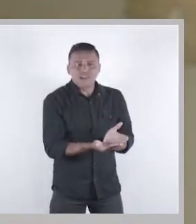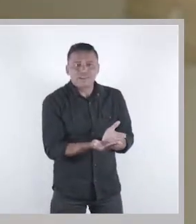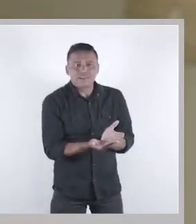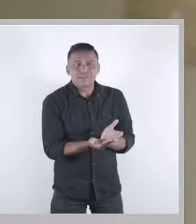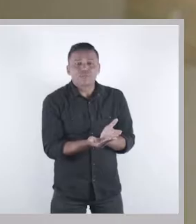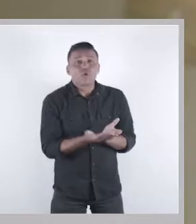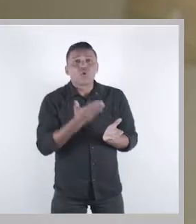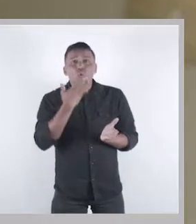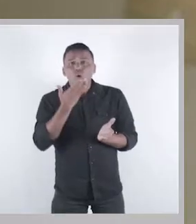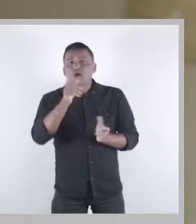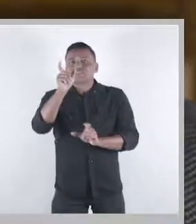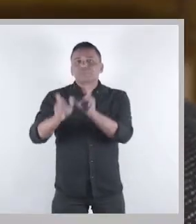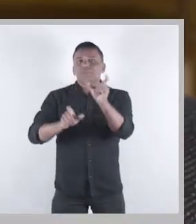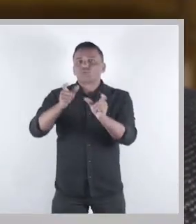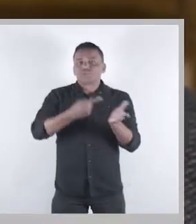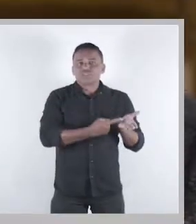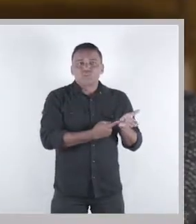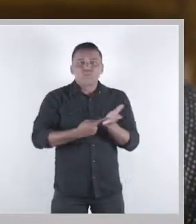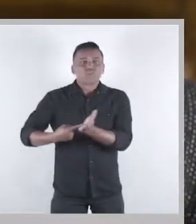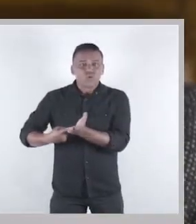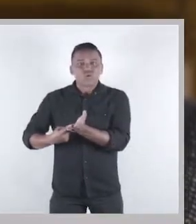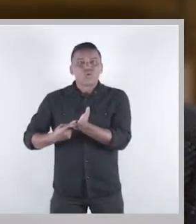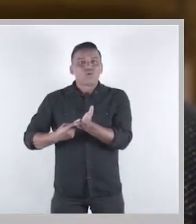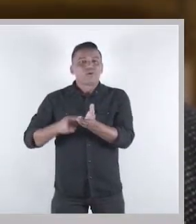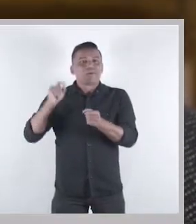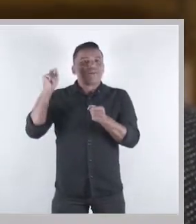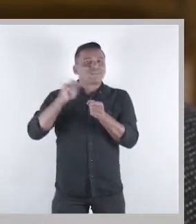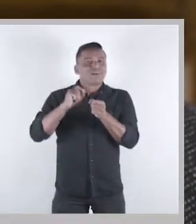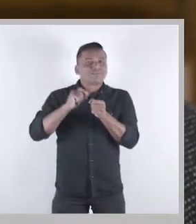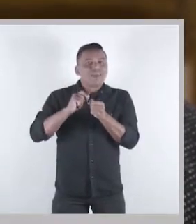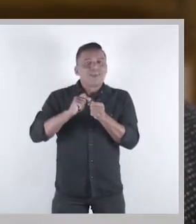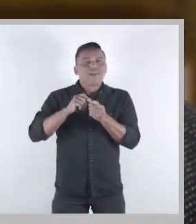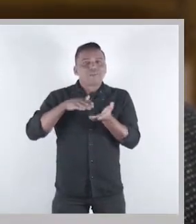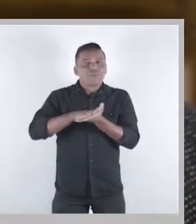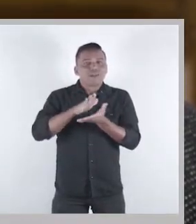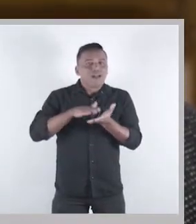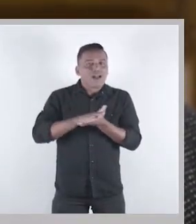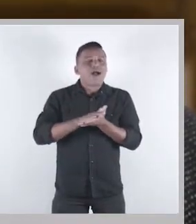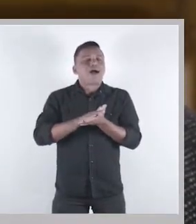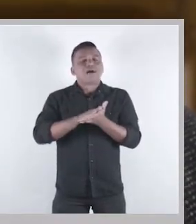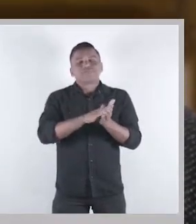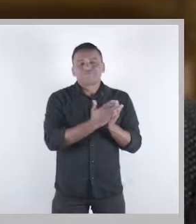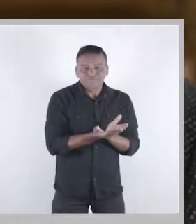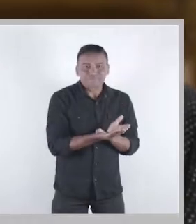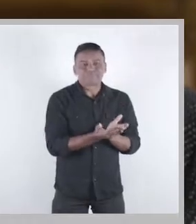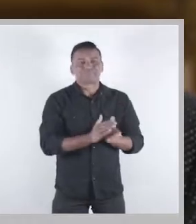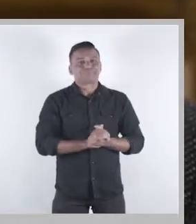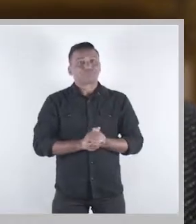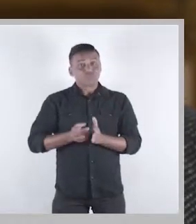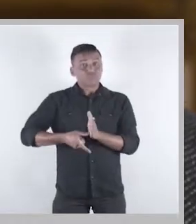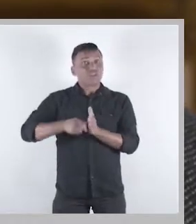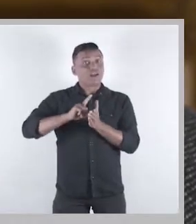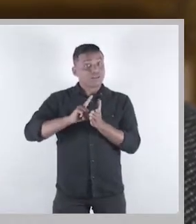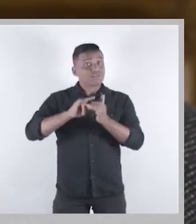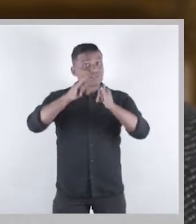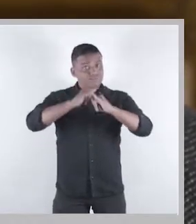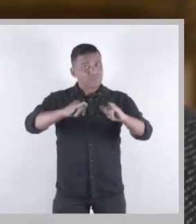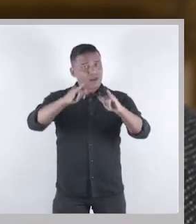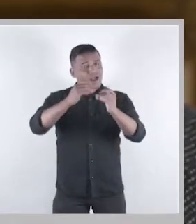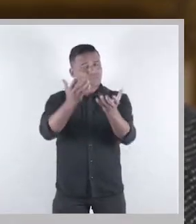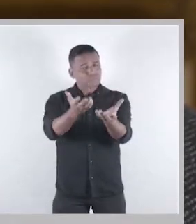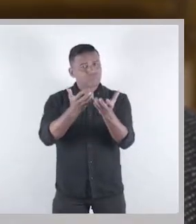desta obra Olha só antes de tudo quero falar eu pessoalmente não sou a tradutor